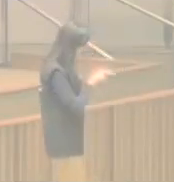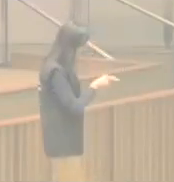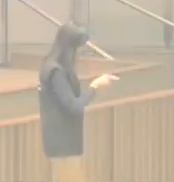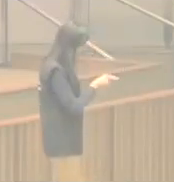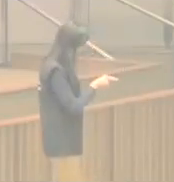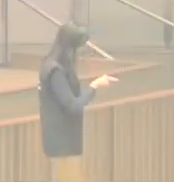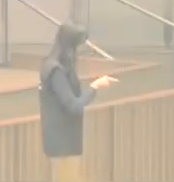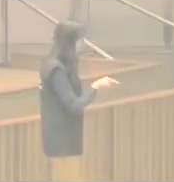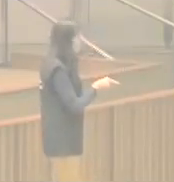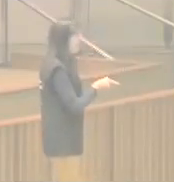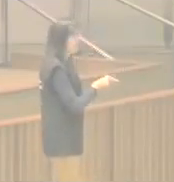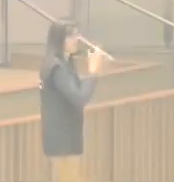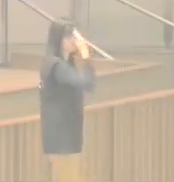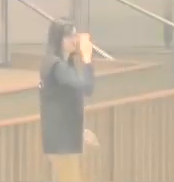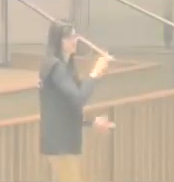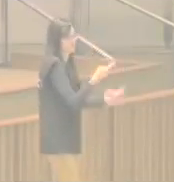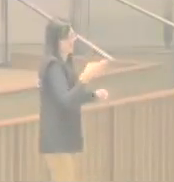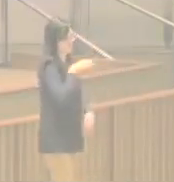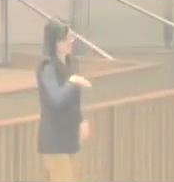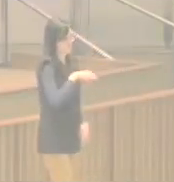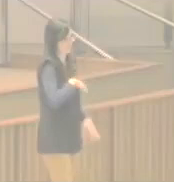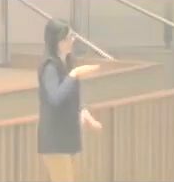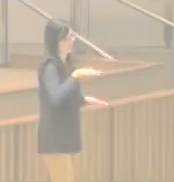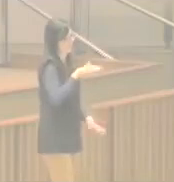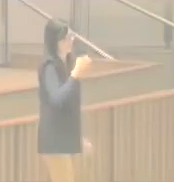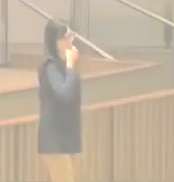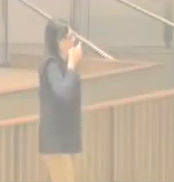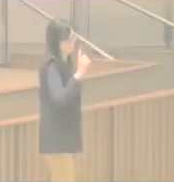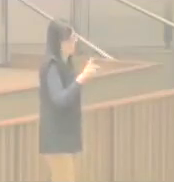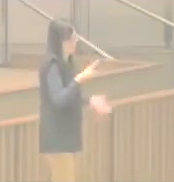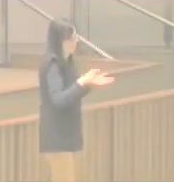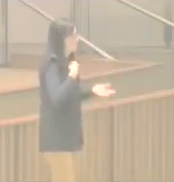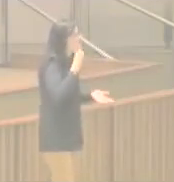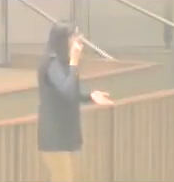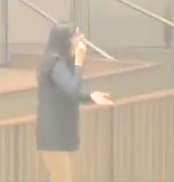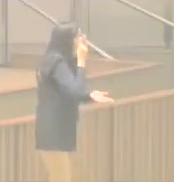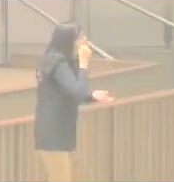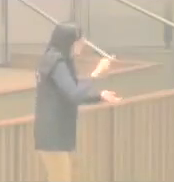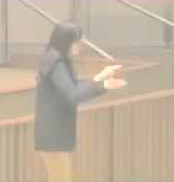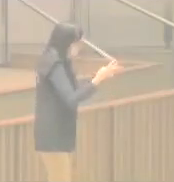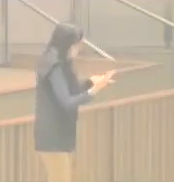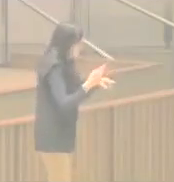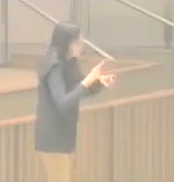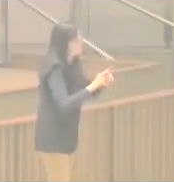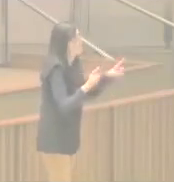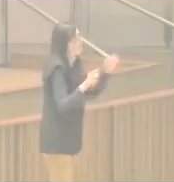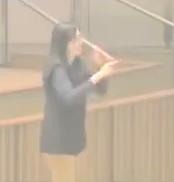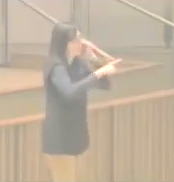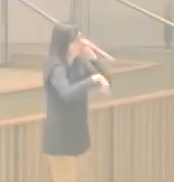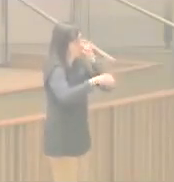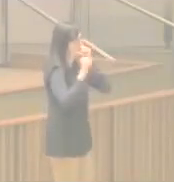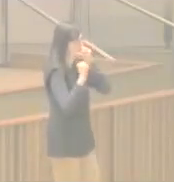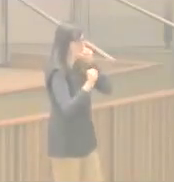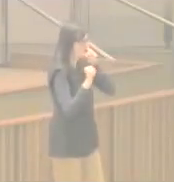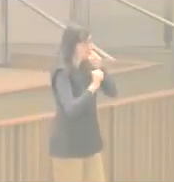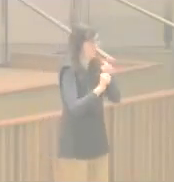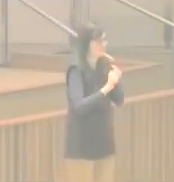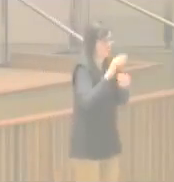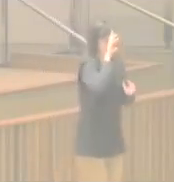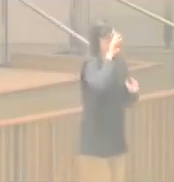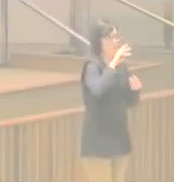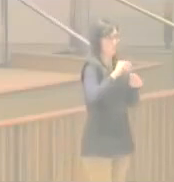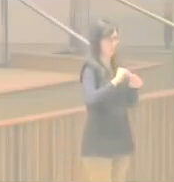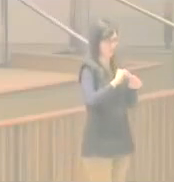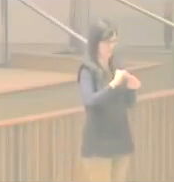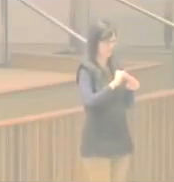pudesse entender em português. Talvez não seja a melhor tradução da face da terra, mas que você pudesse pelo menos compreender o que ele